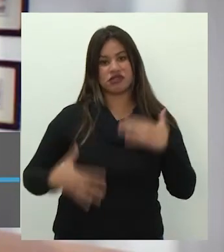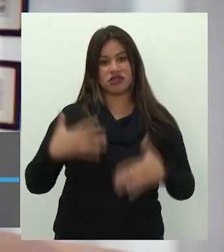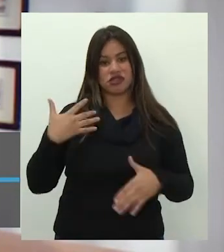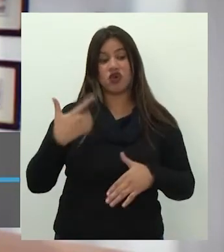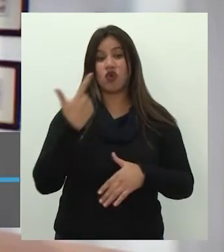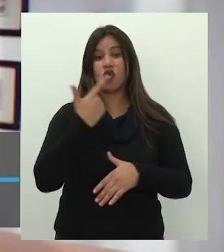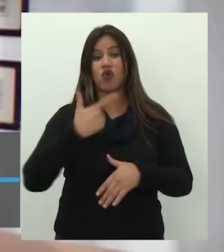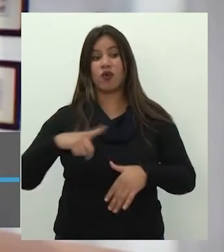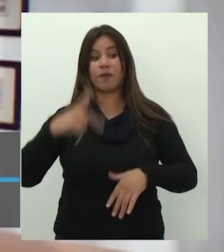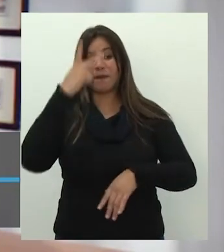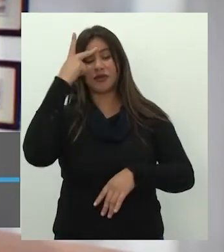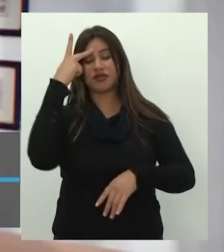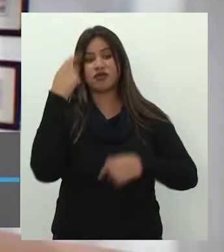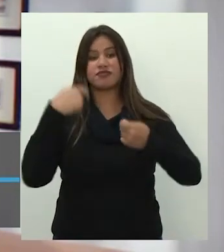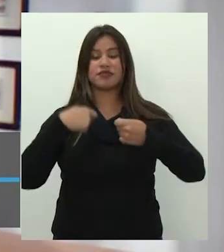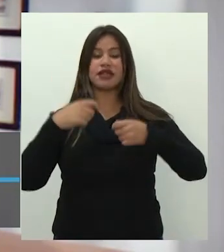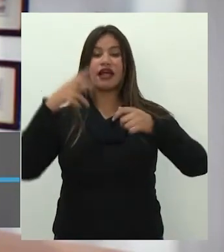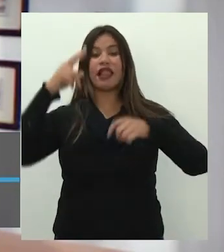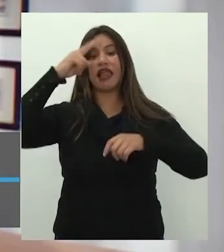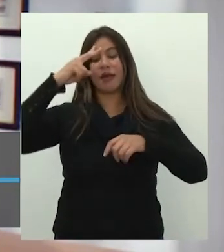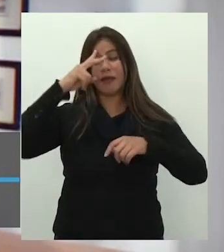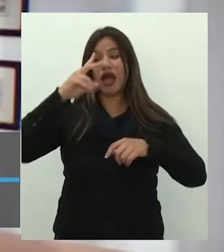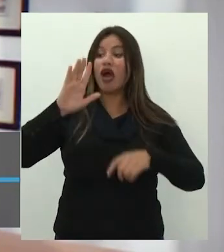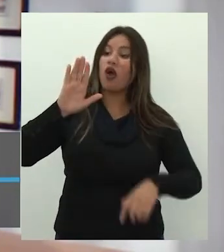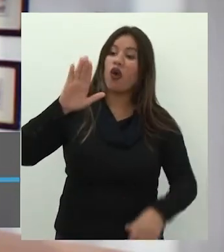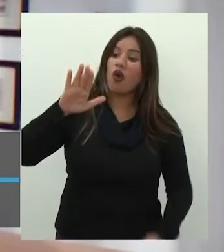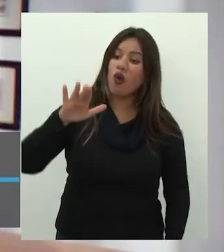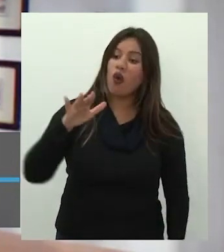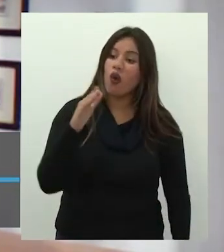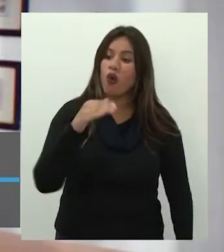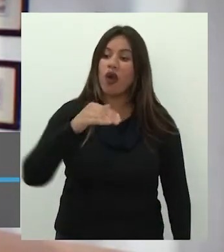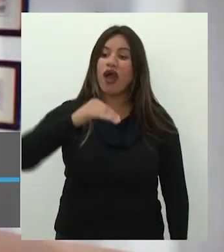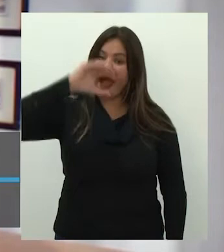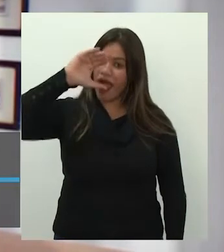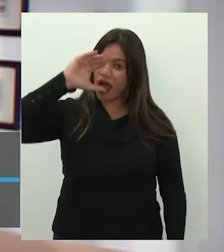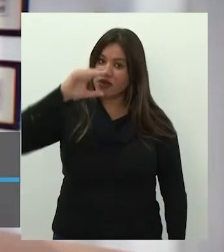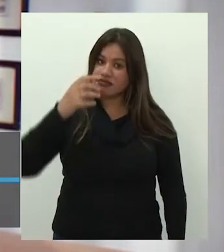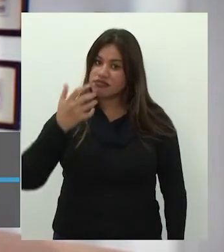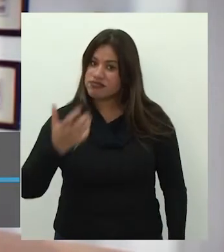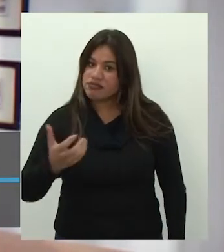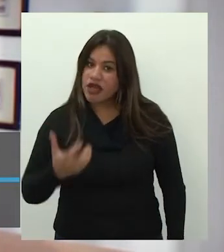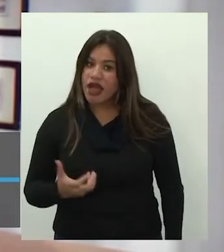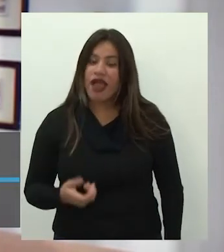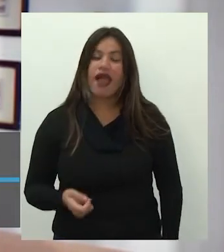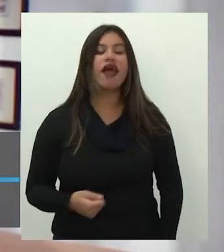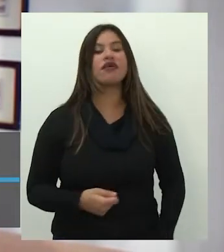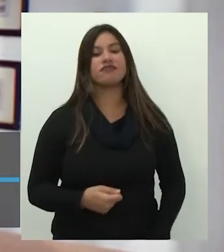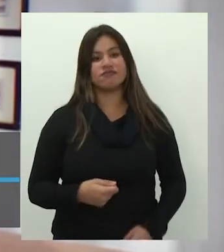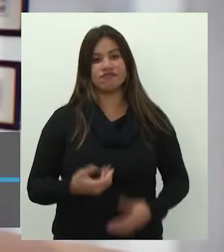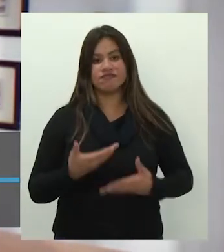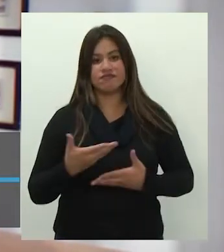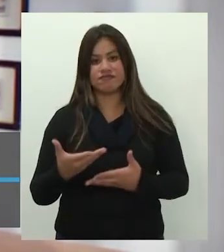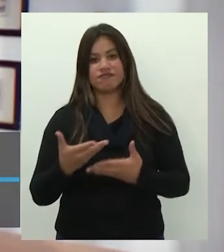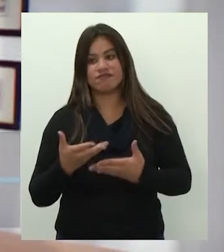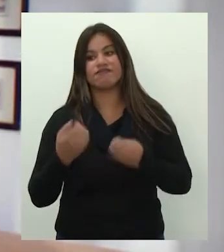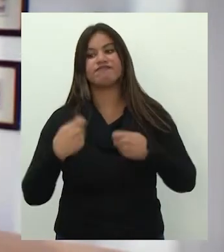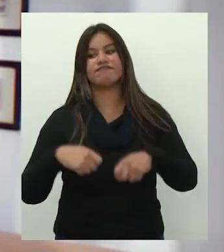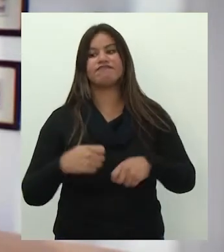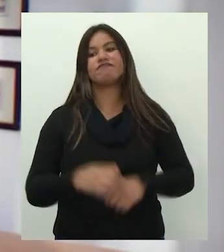têm que lembrá-lo de que, ou oferecer água com maior frequência,